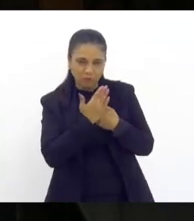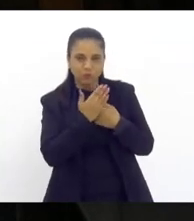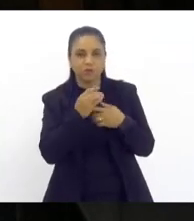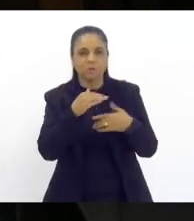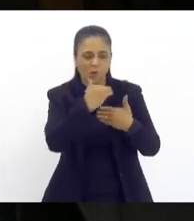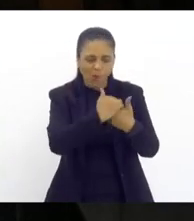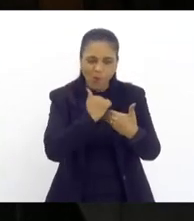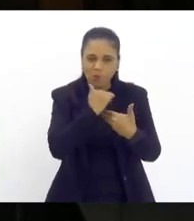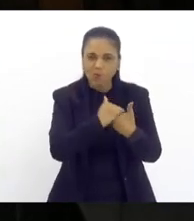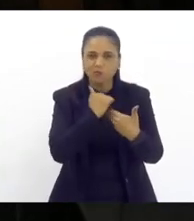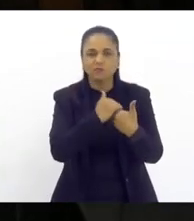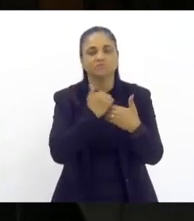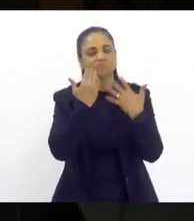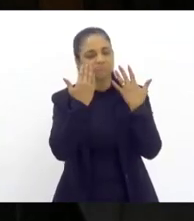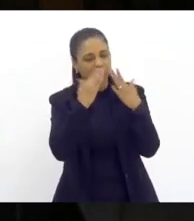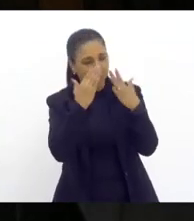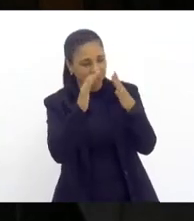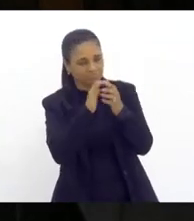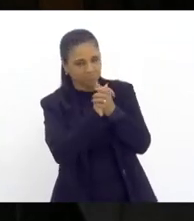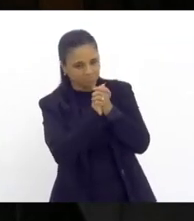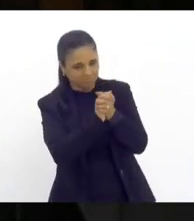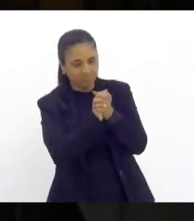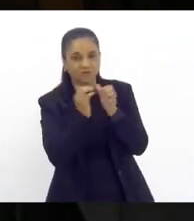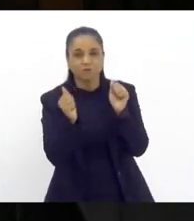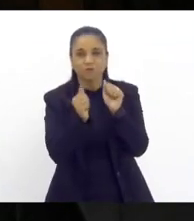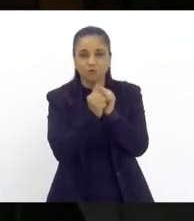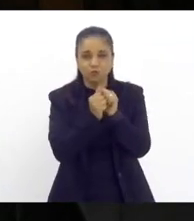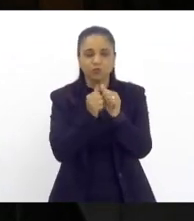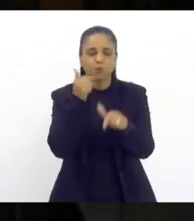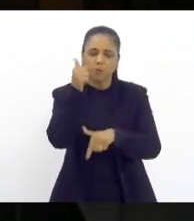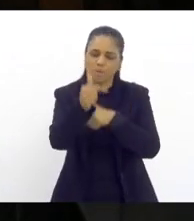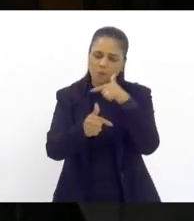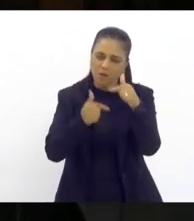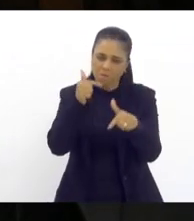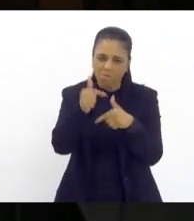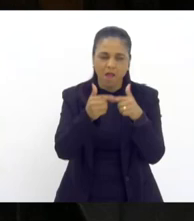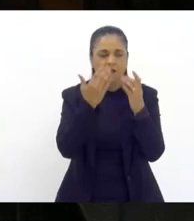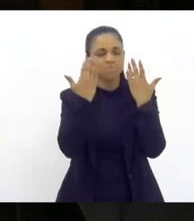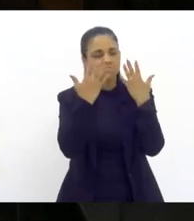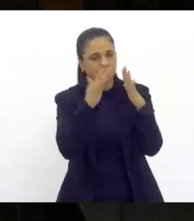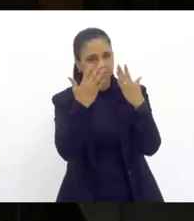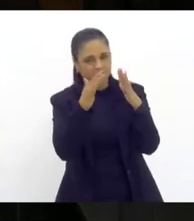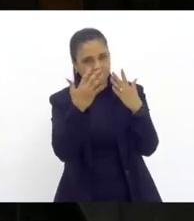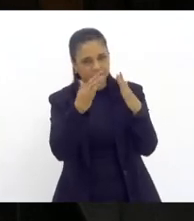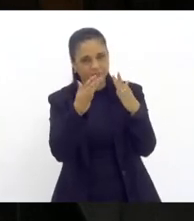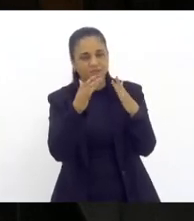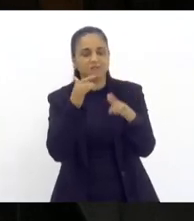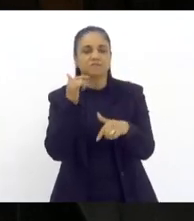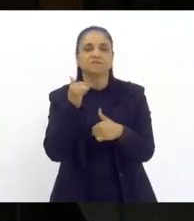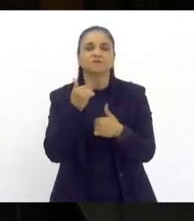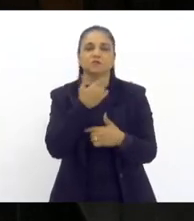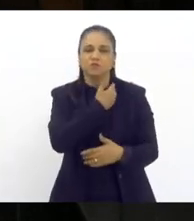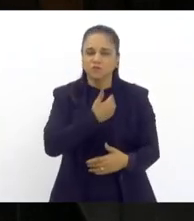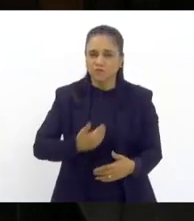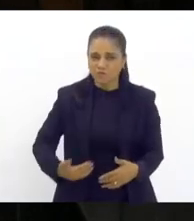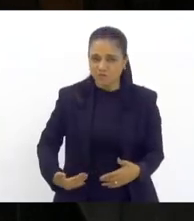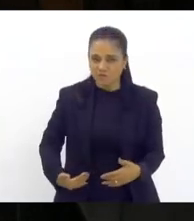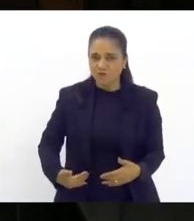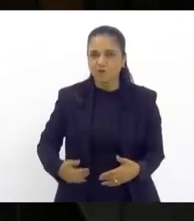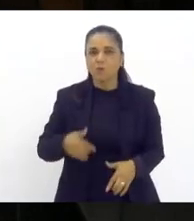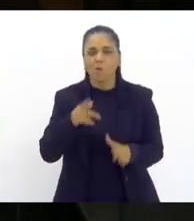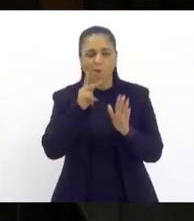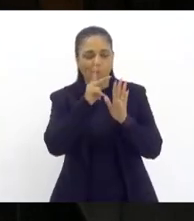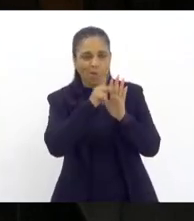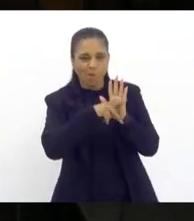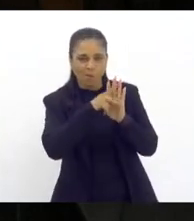parabéns, meu irmão, estamos juntos. Parabéns pelo trabalho também que você vem realizando. aí no governo, ou só para o seu projeto